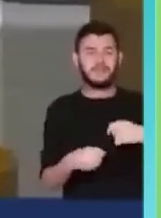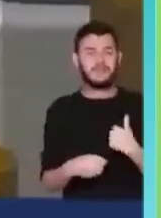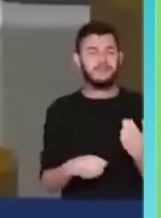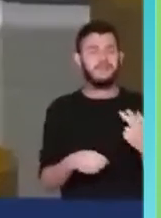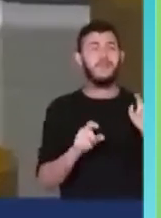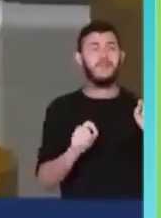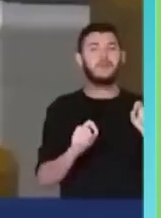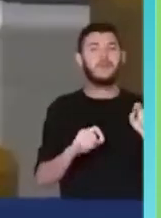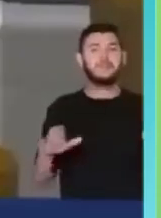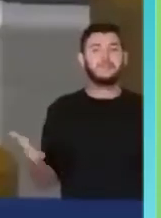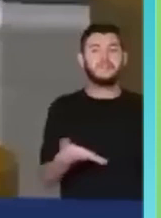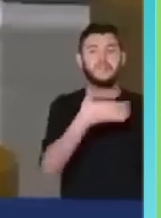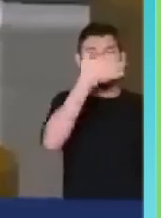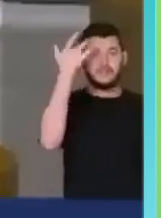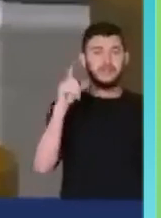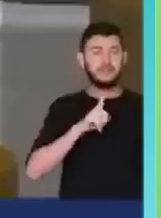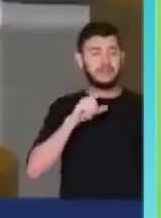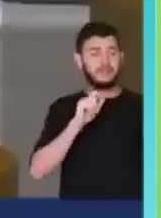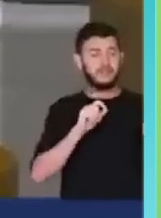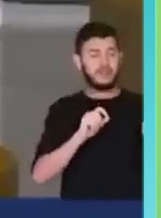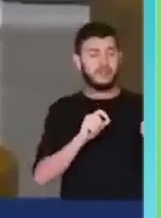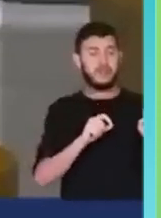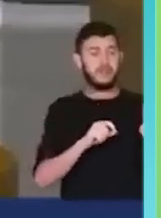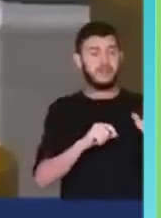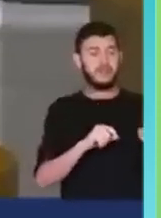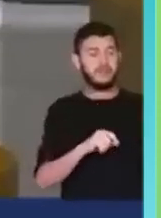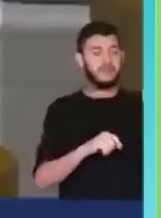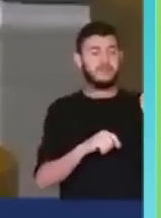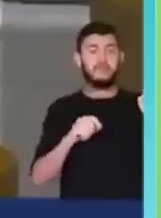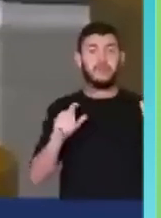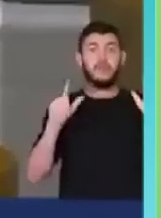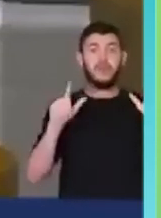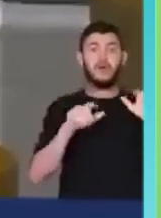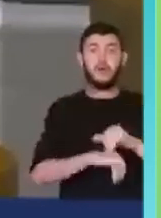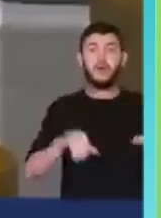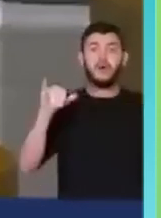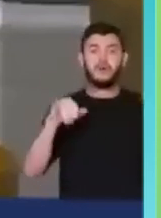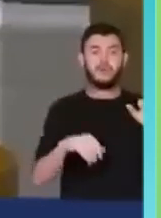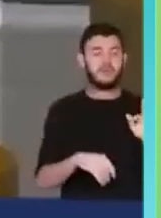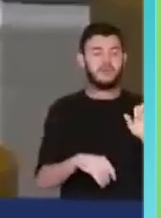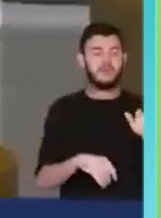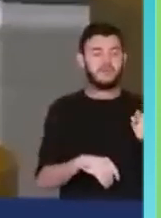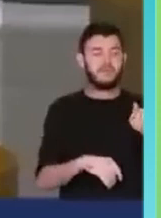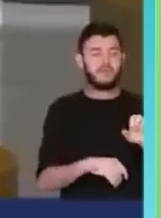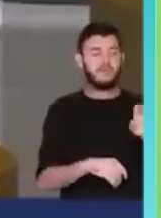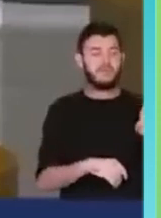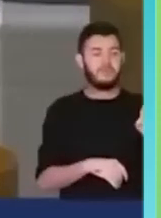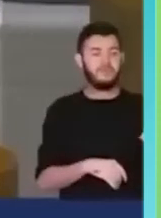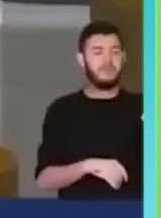aqui pessoal que tem uns blogs Rio Grande afora Brasília dele o Felipe Brito